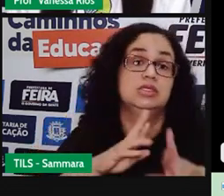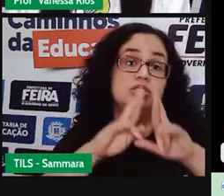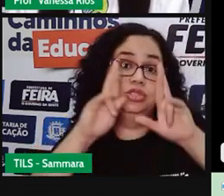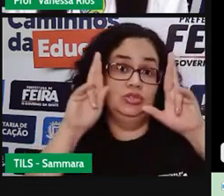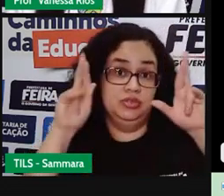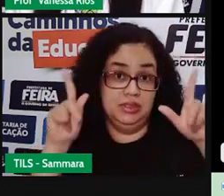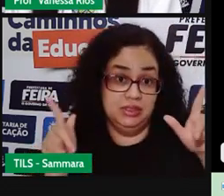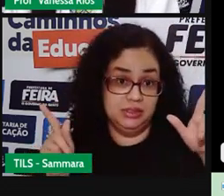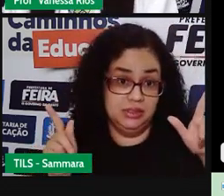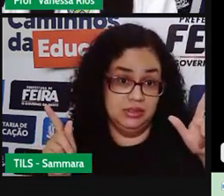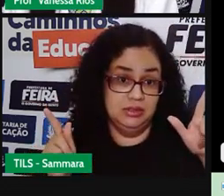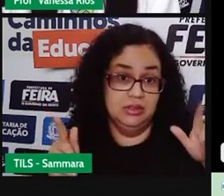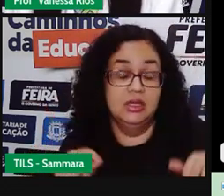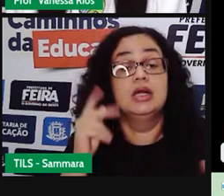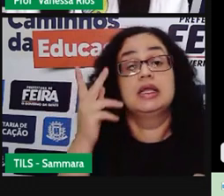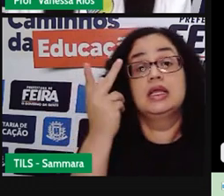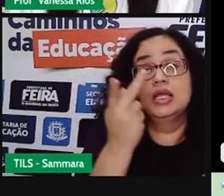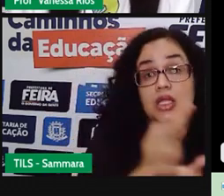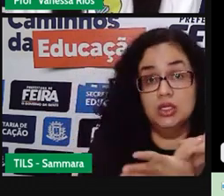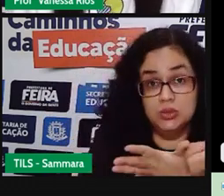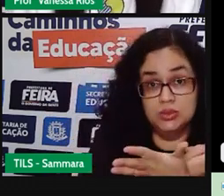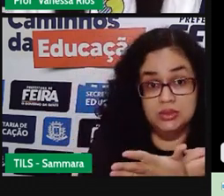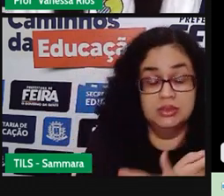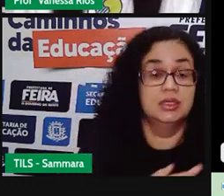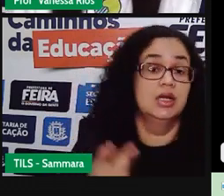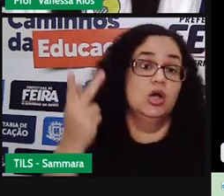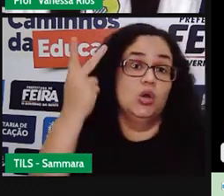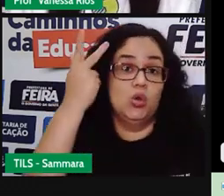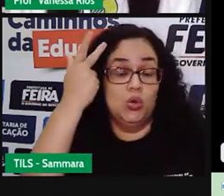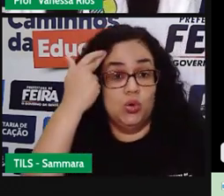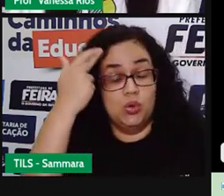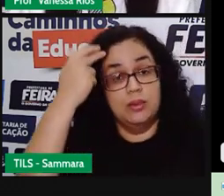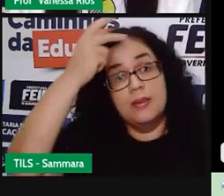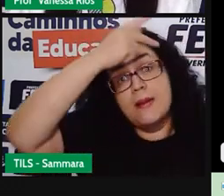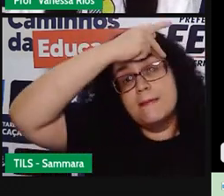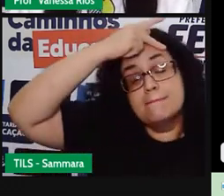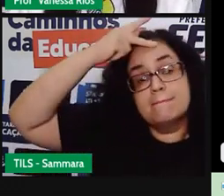confundirem em relação a poema ou poesia.